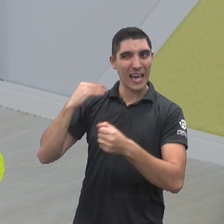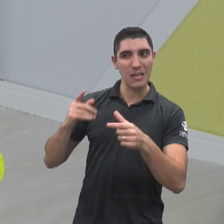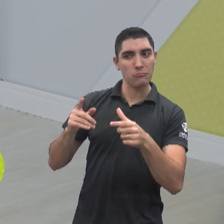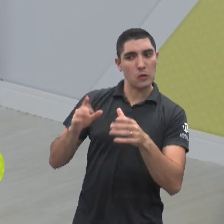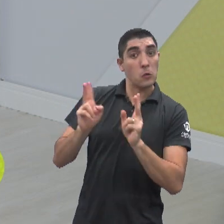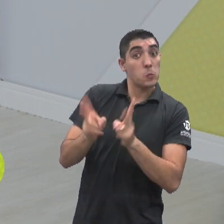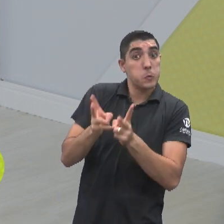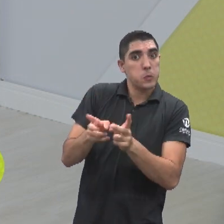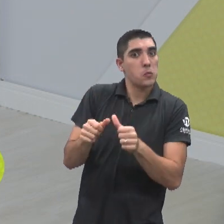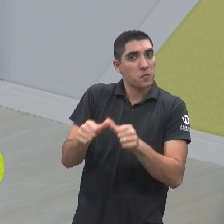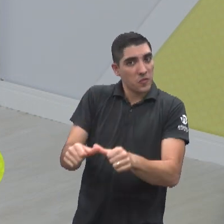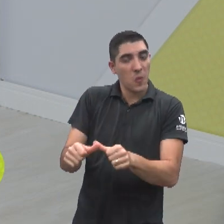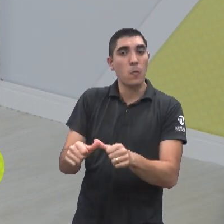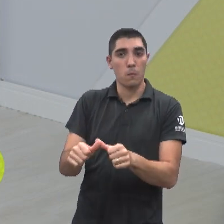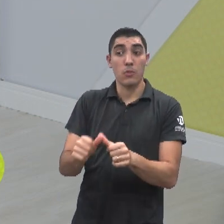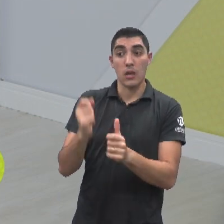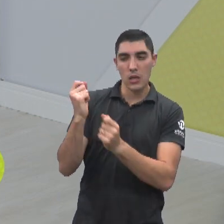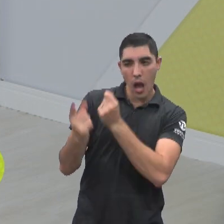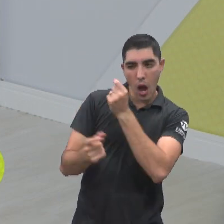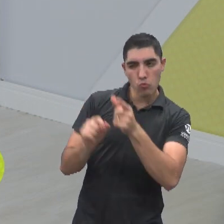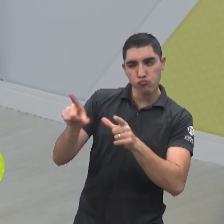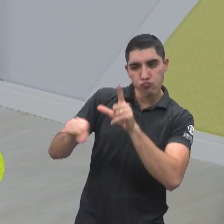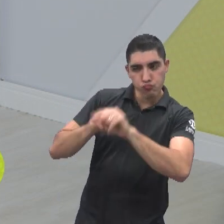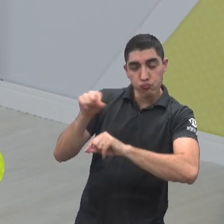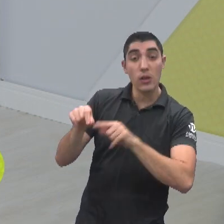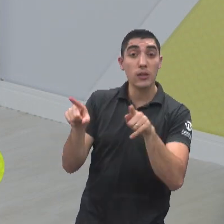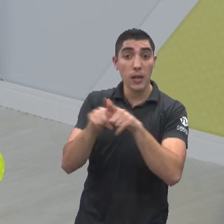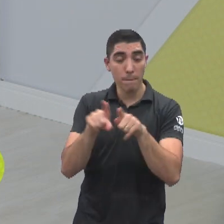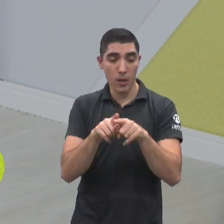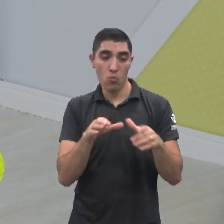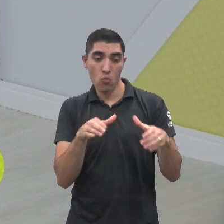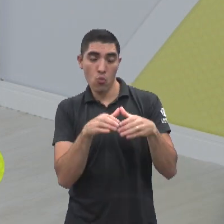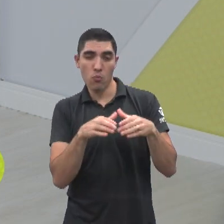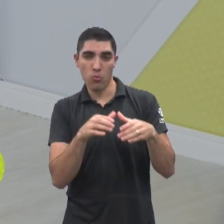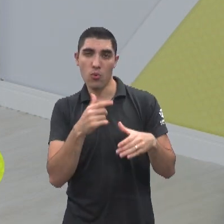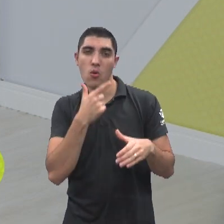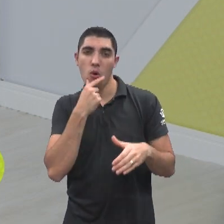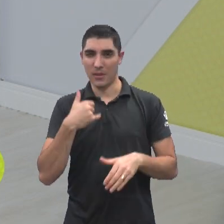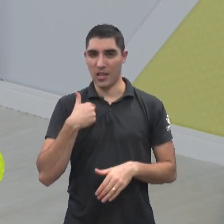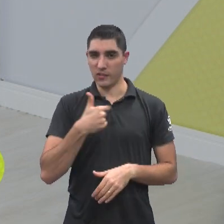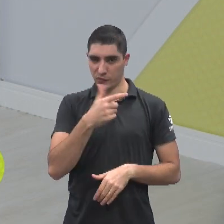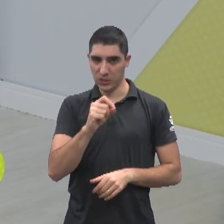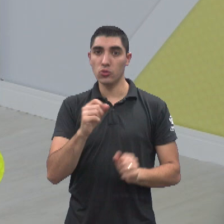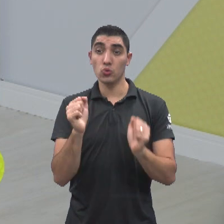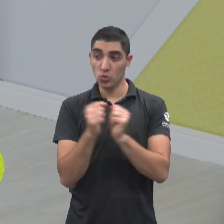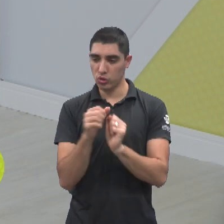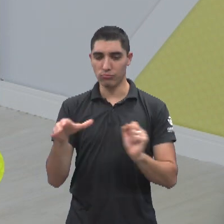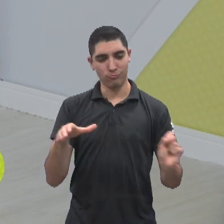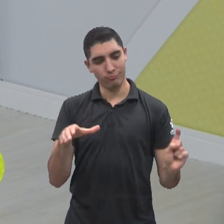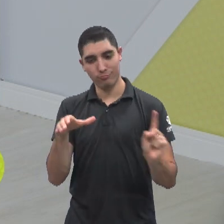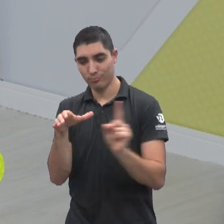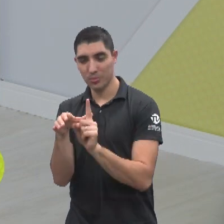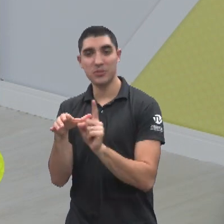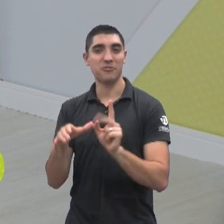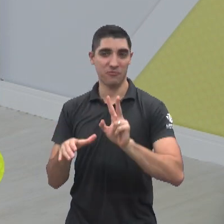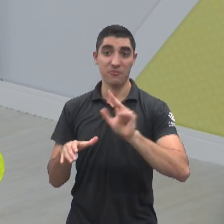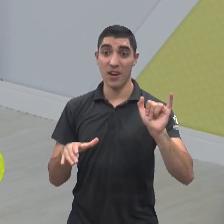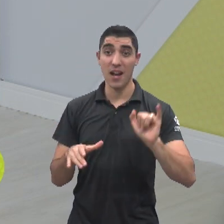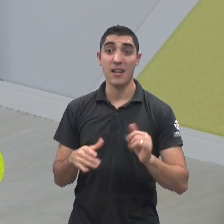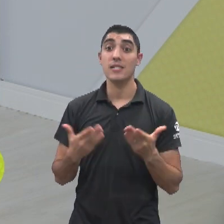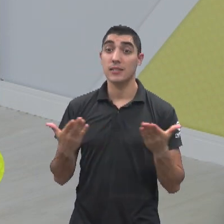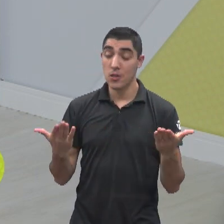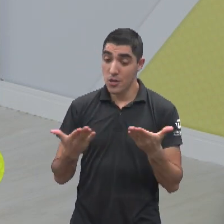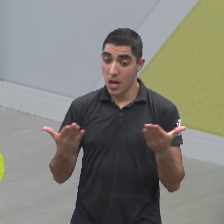peças pontuais, vai ter também a ajuda dos garotos do Sub-20, então vai ser muito importante esse período